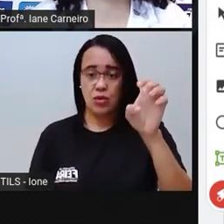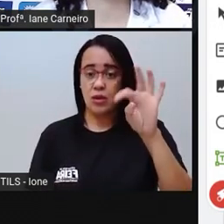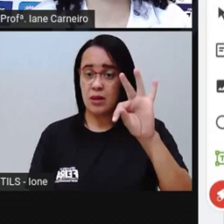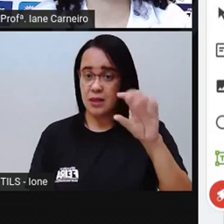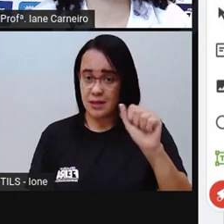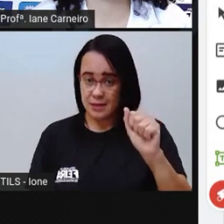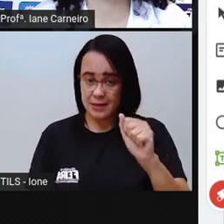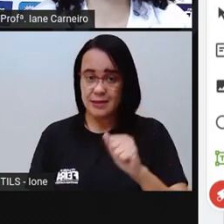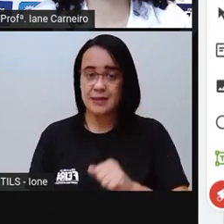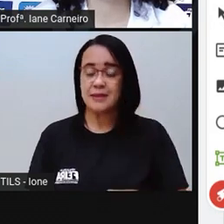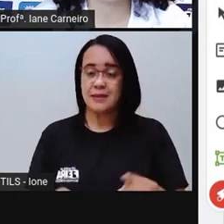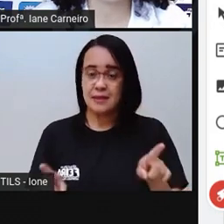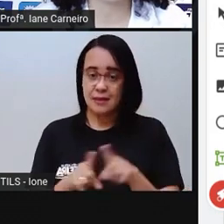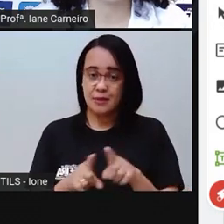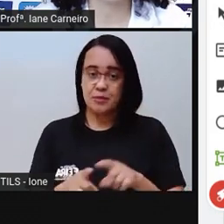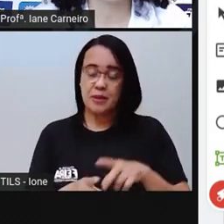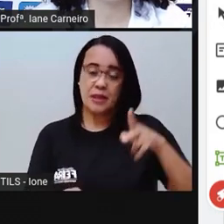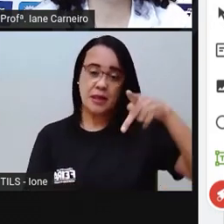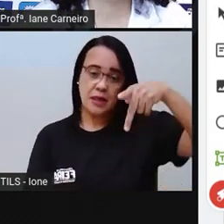palavra